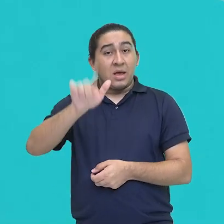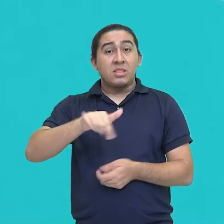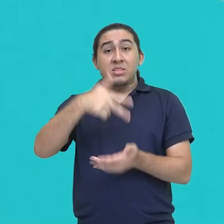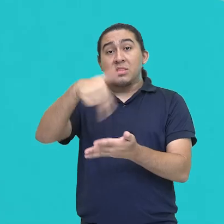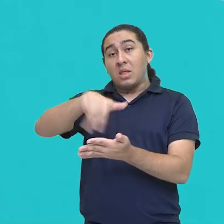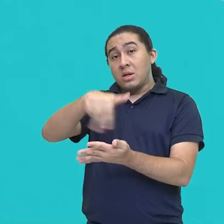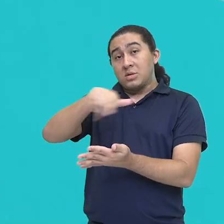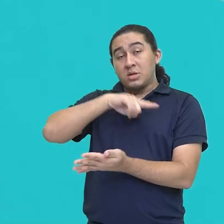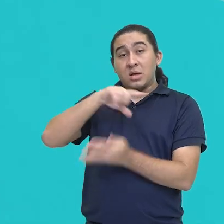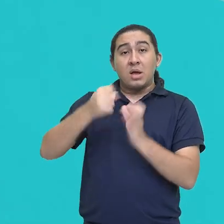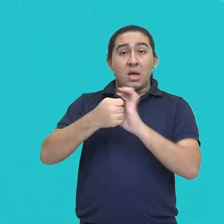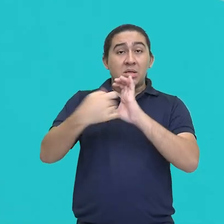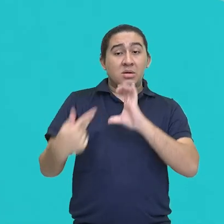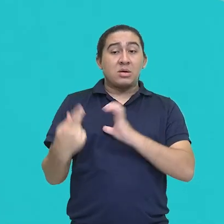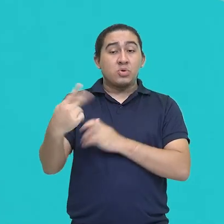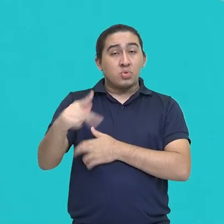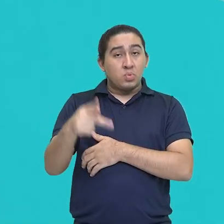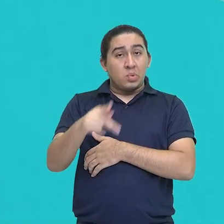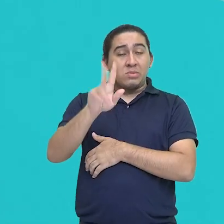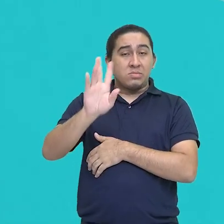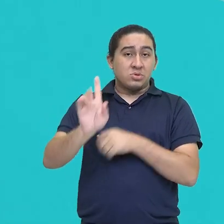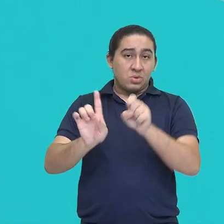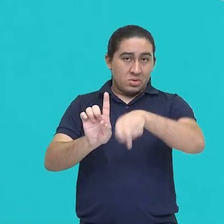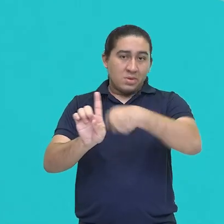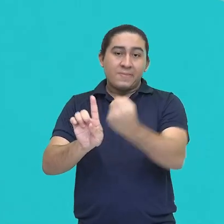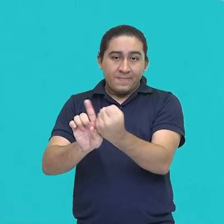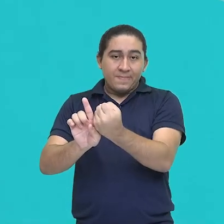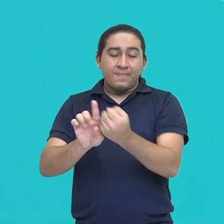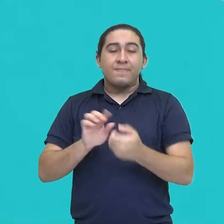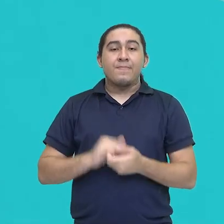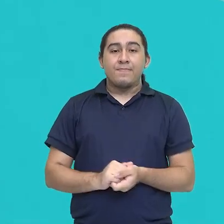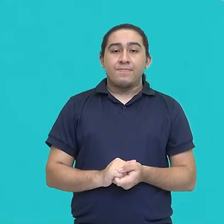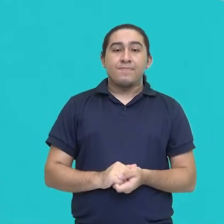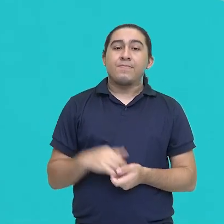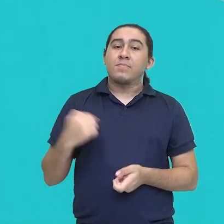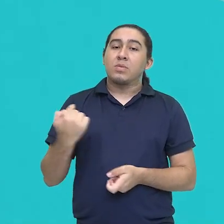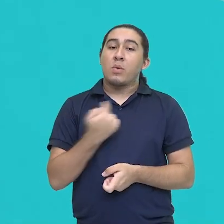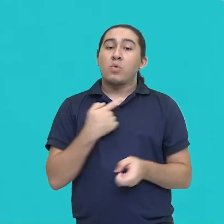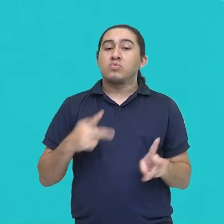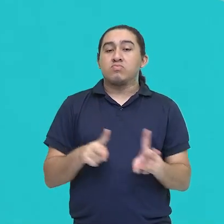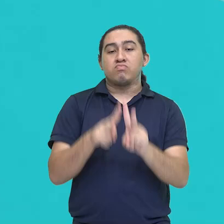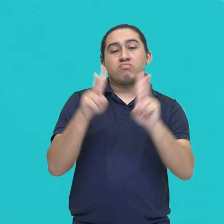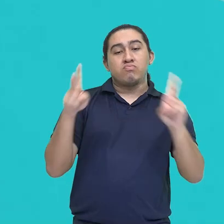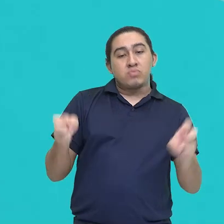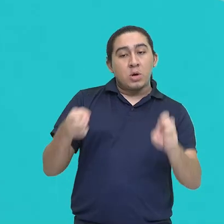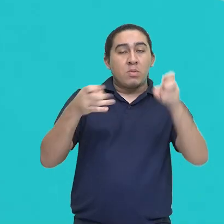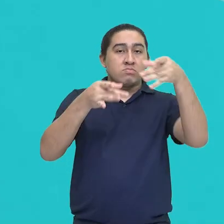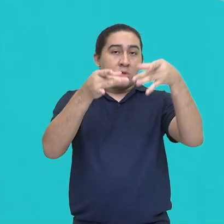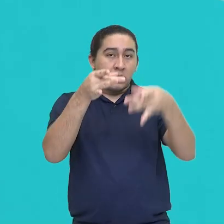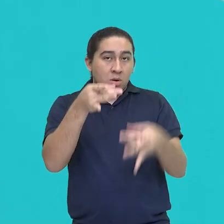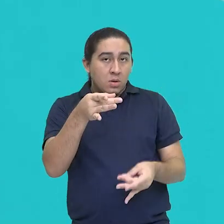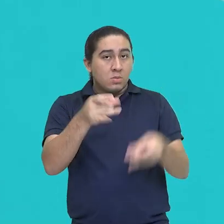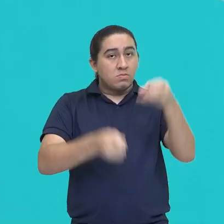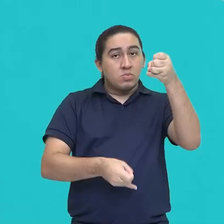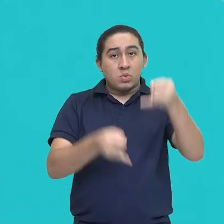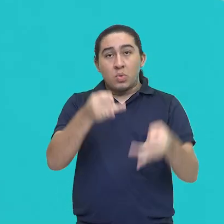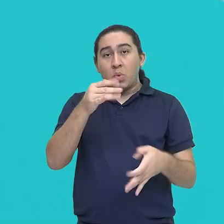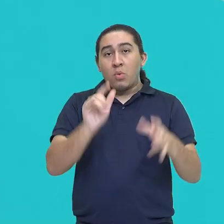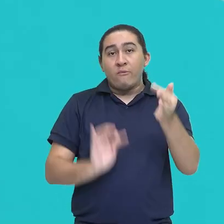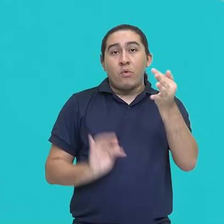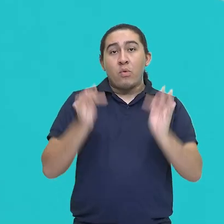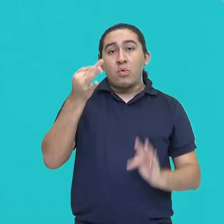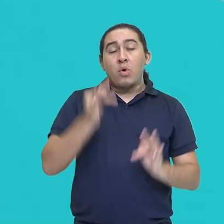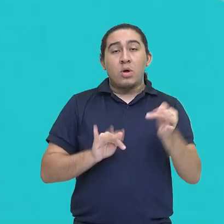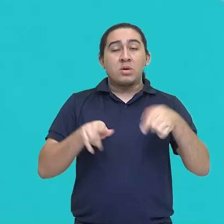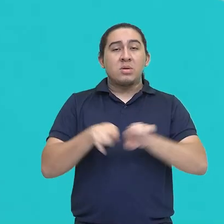carregam ali as características daquela sociedade. Então, nós falamos sobre esse folclore, sobre esse sentimento